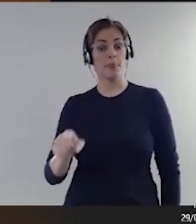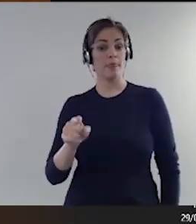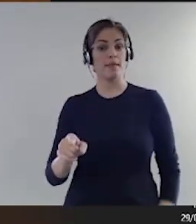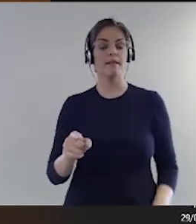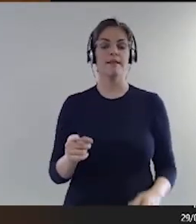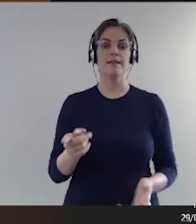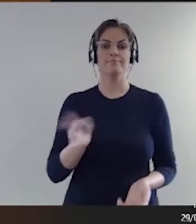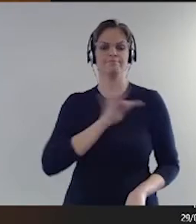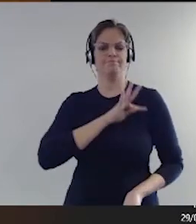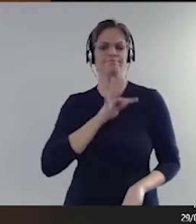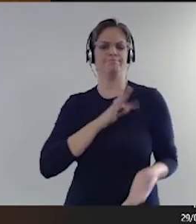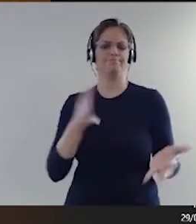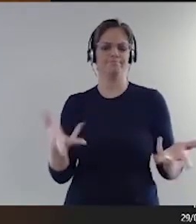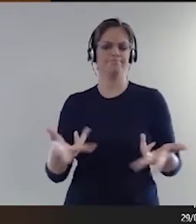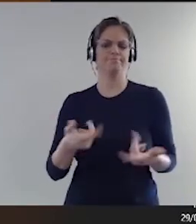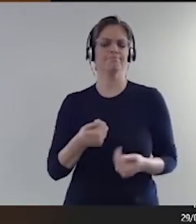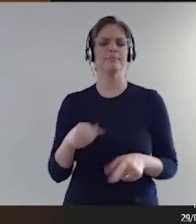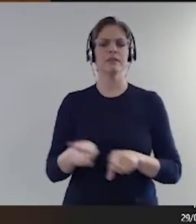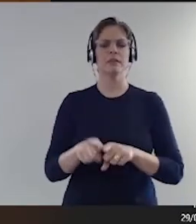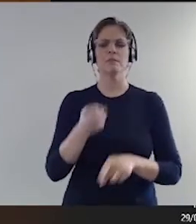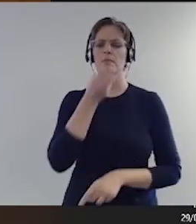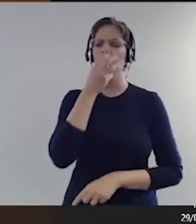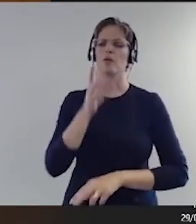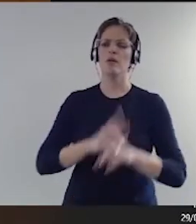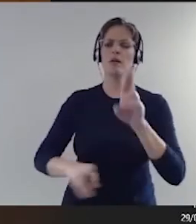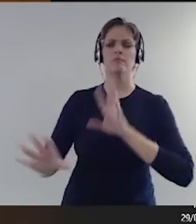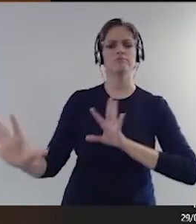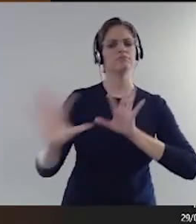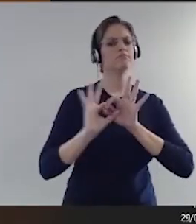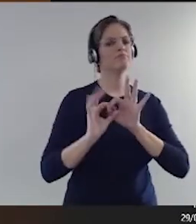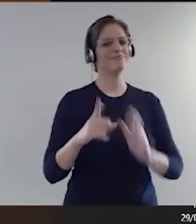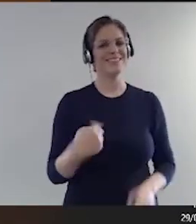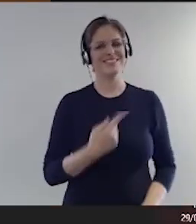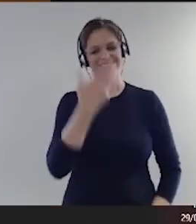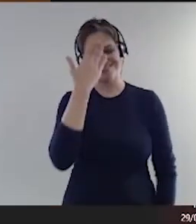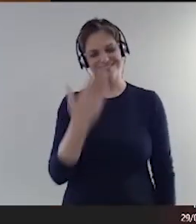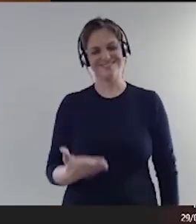verdadeiro amálgama de relações entre nós. Muito obrigado.